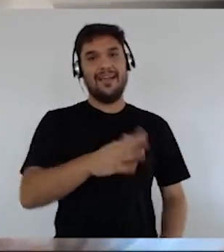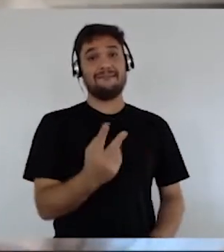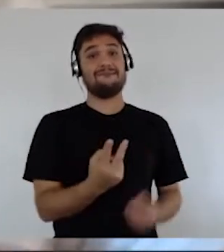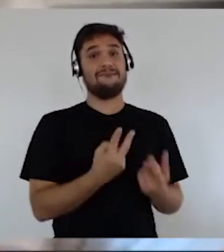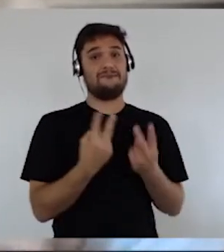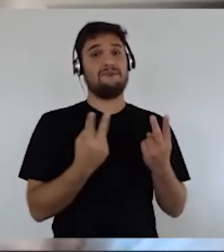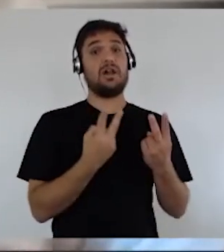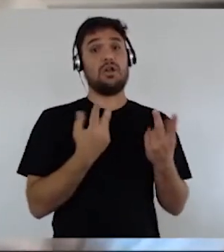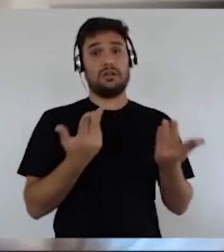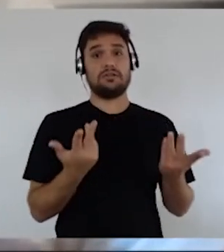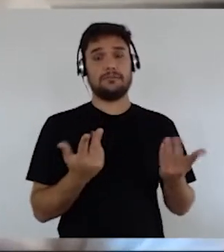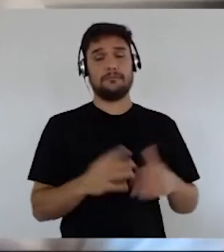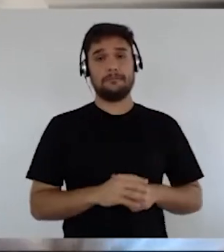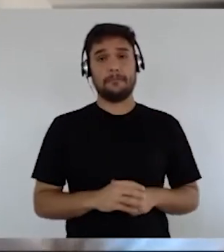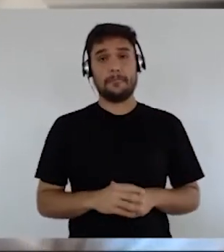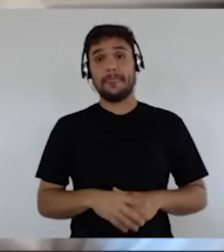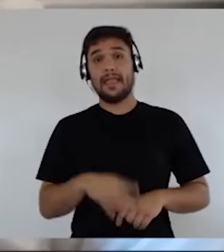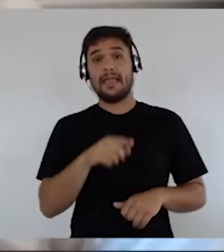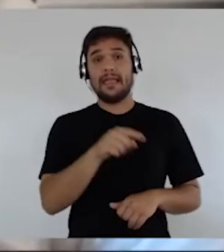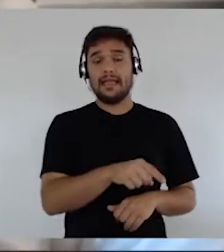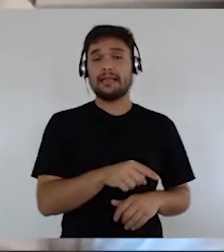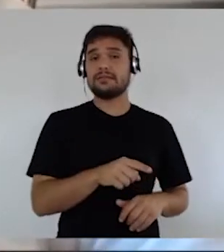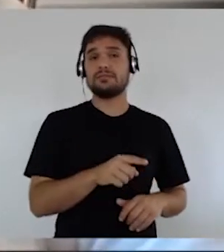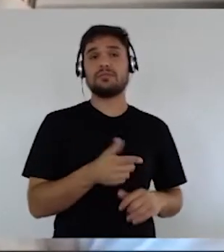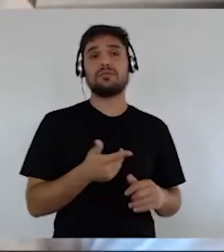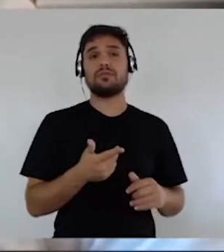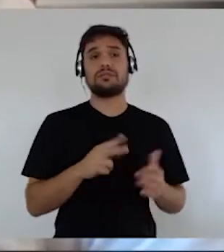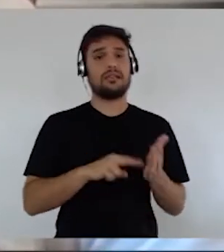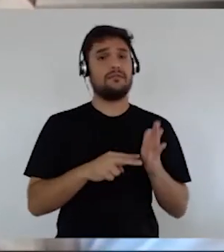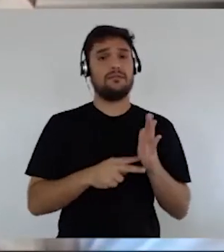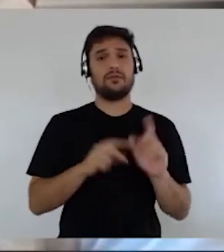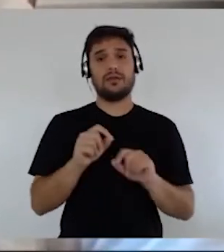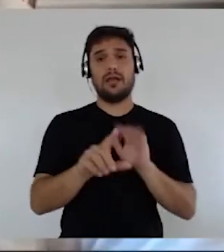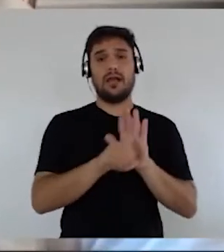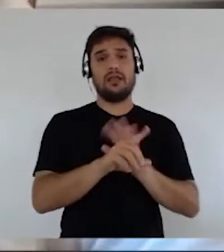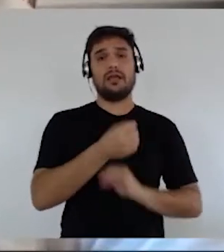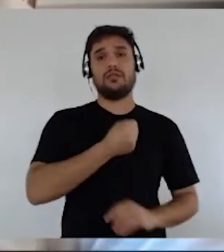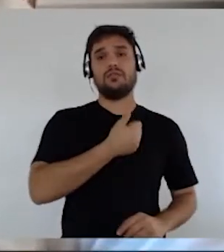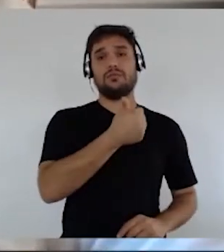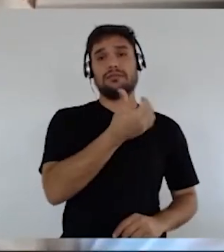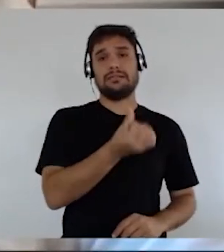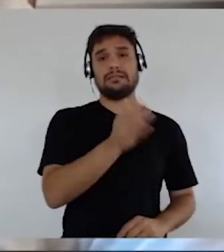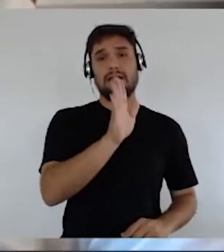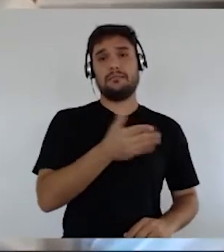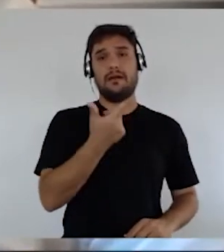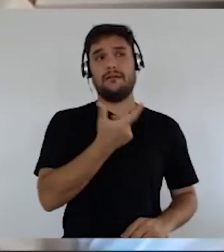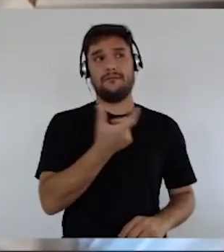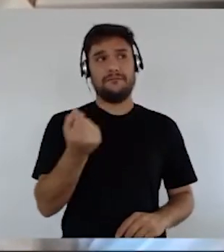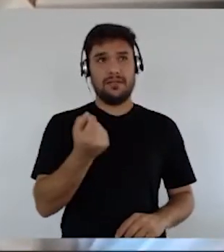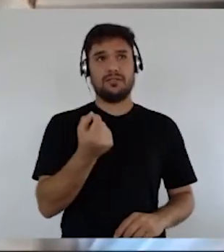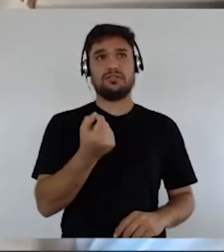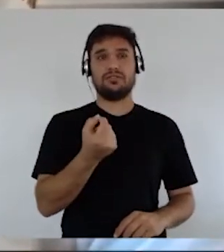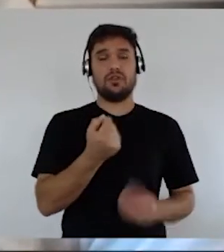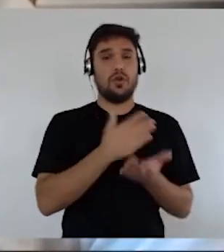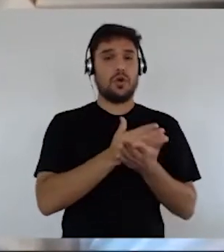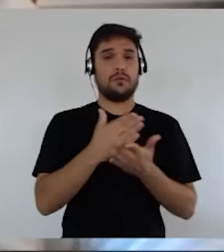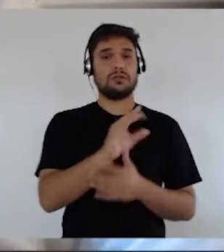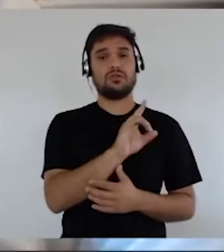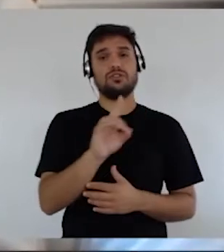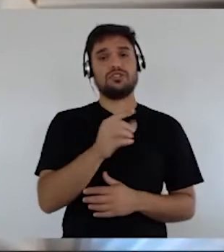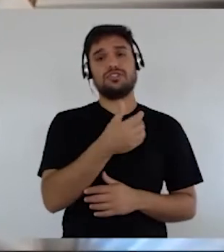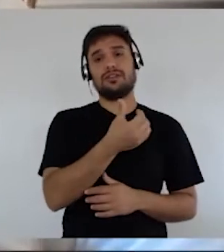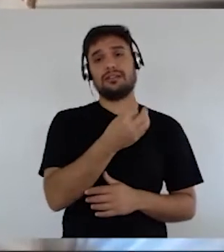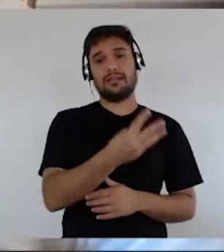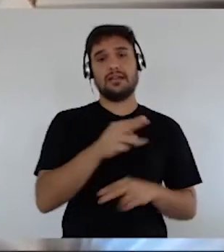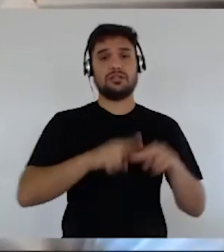valoriza, continua a valorizar. Isto para dizer o quê? Que a lei número 16/2020, que entrou em vigor no dia 3 de